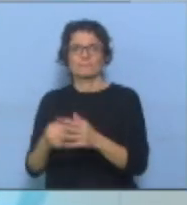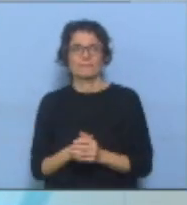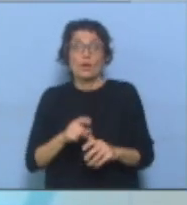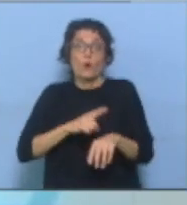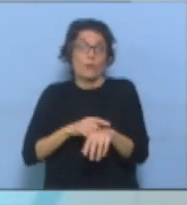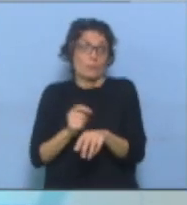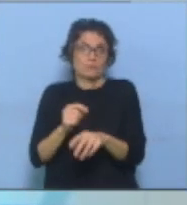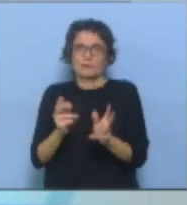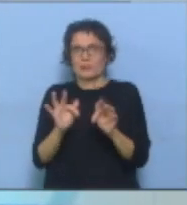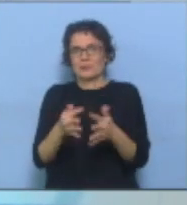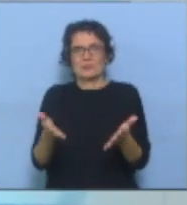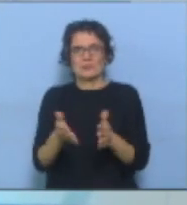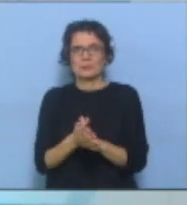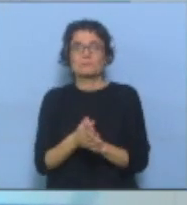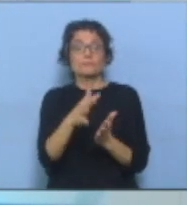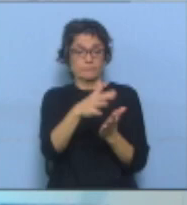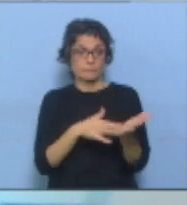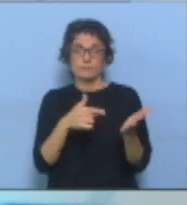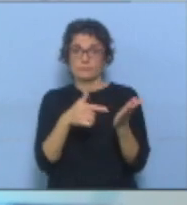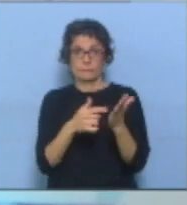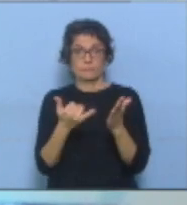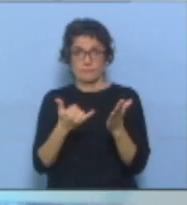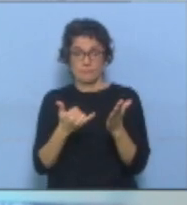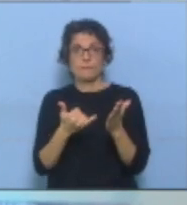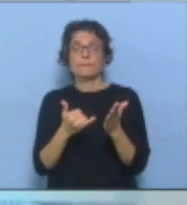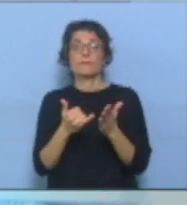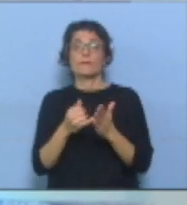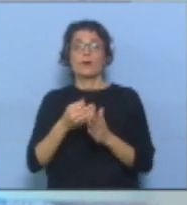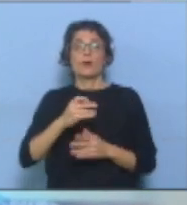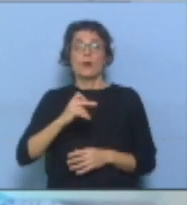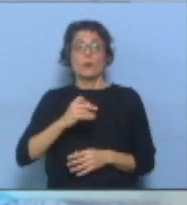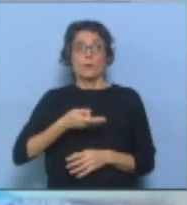2 minutos, mas a segunda leitura é dos Atos dos Apóstolos